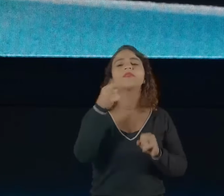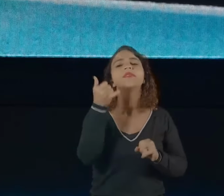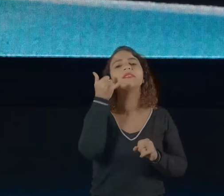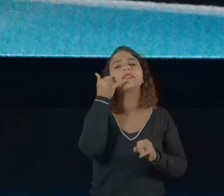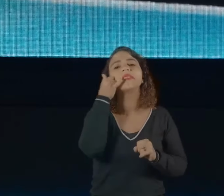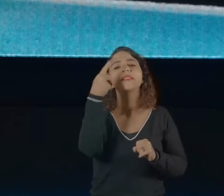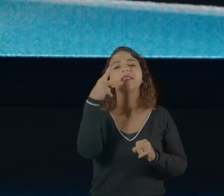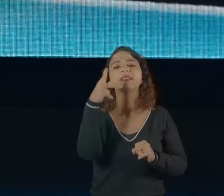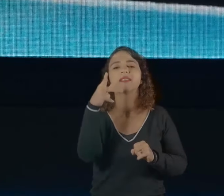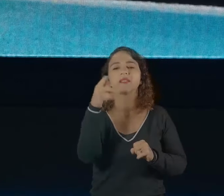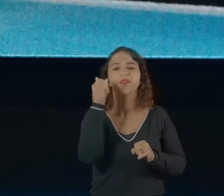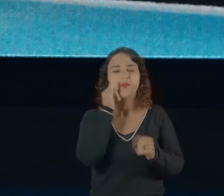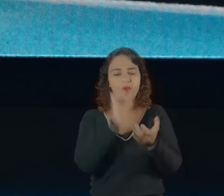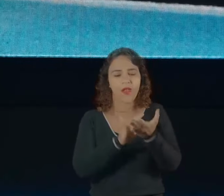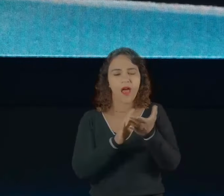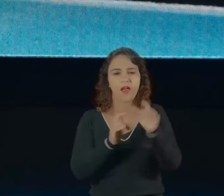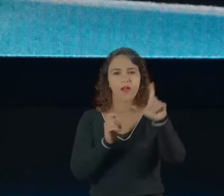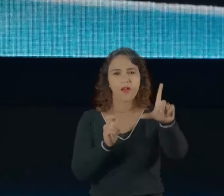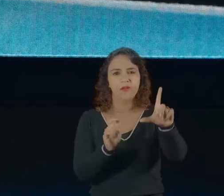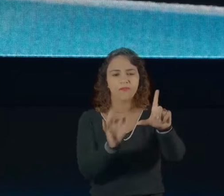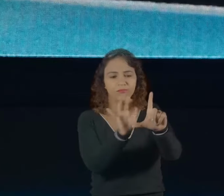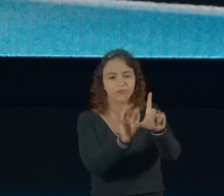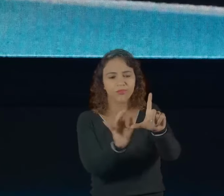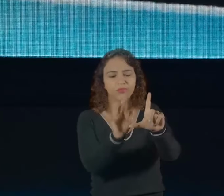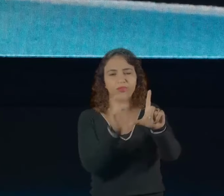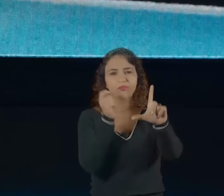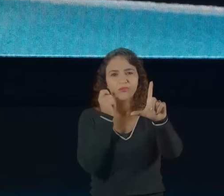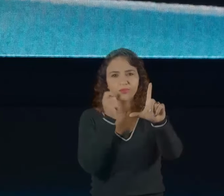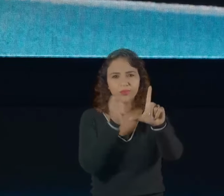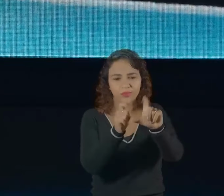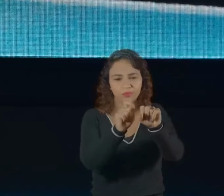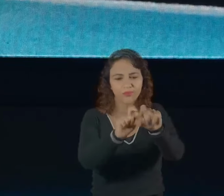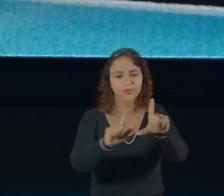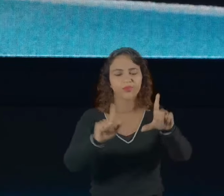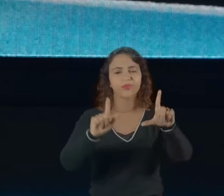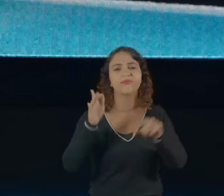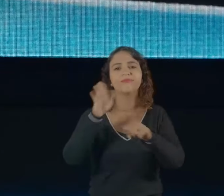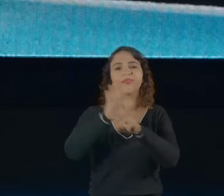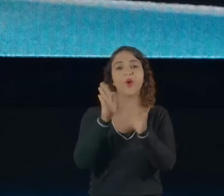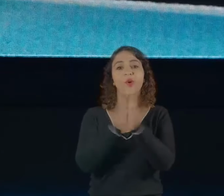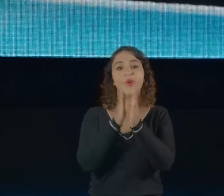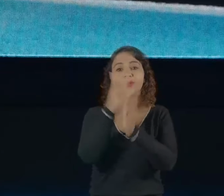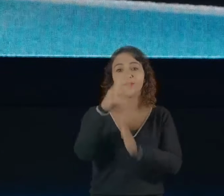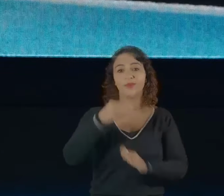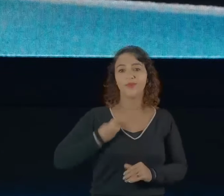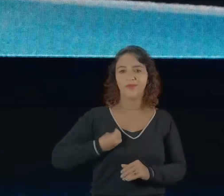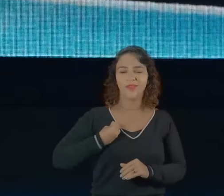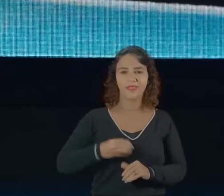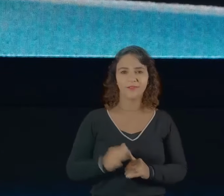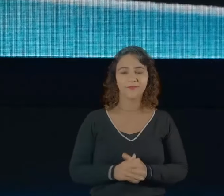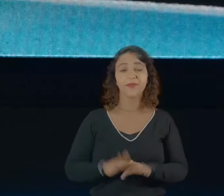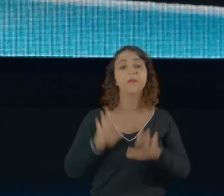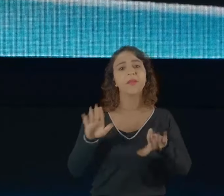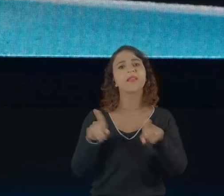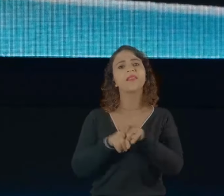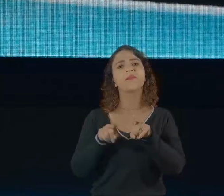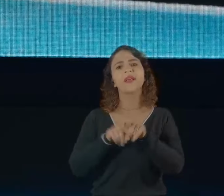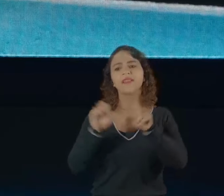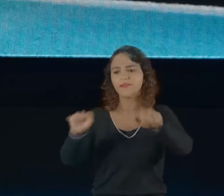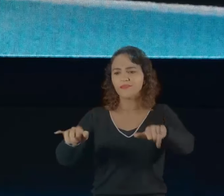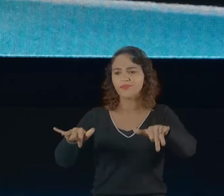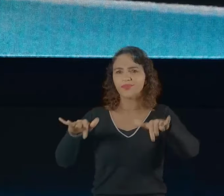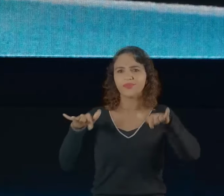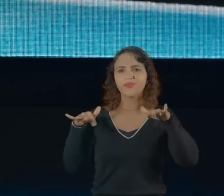nesse QR Code, para que nós possamos orar pela sua vida. Mas se você que está aqui hoje também, querido, não